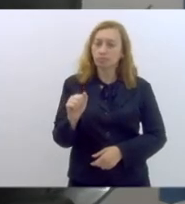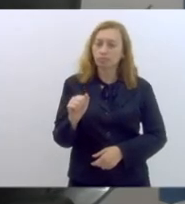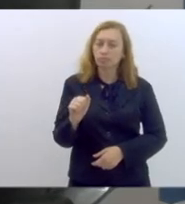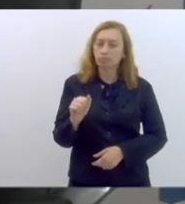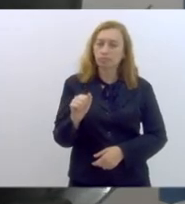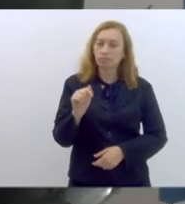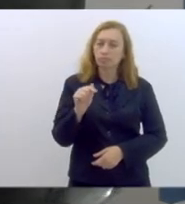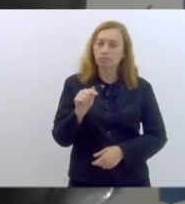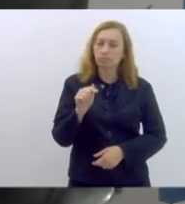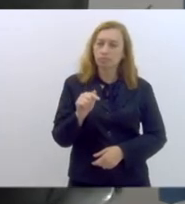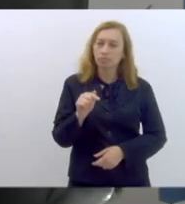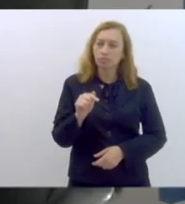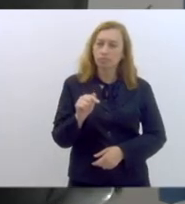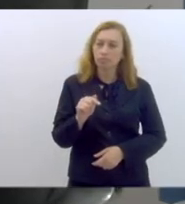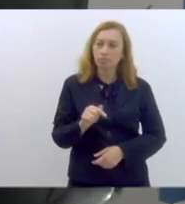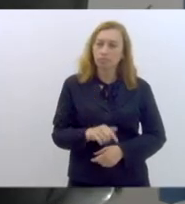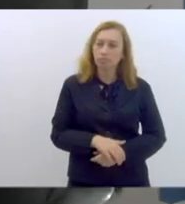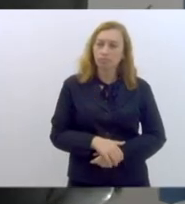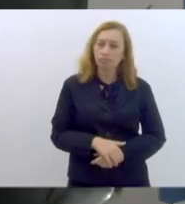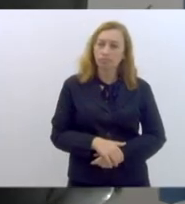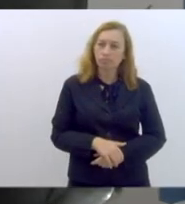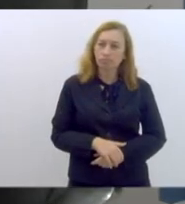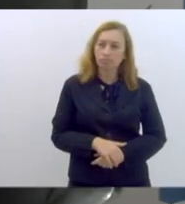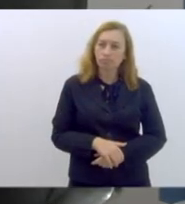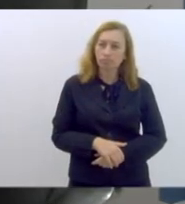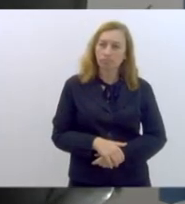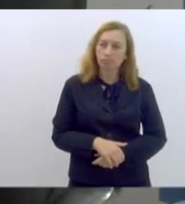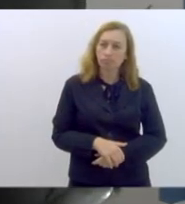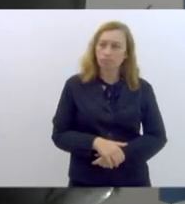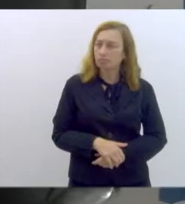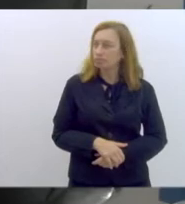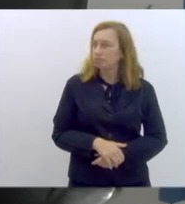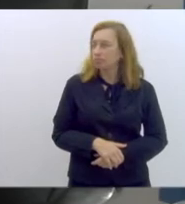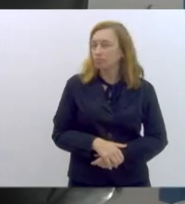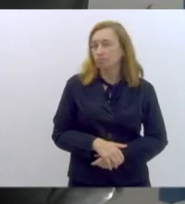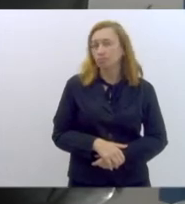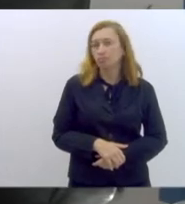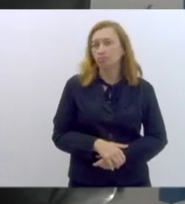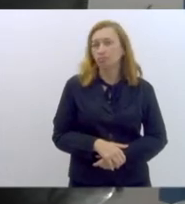Não, esse não é o anexo 1, não. Anexo 1?